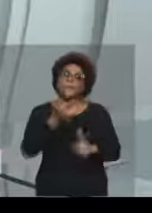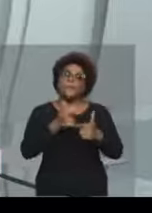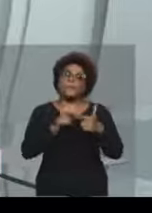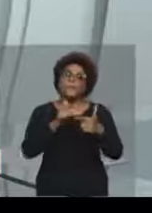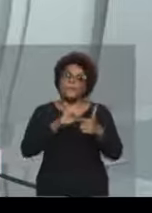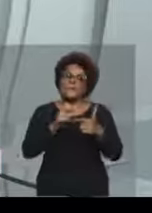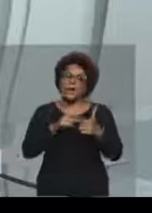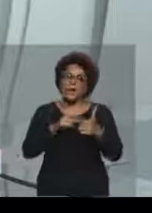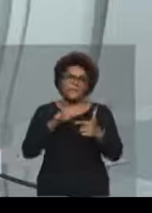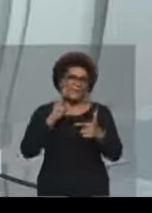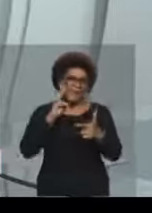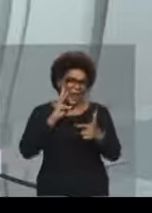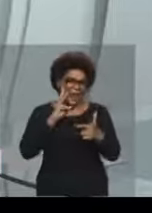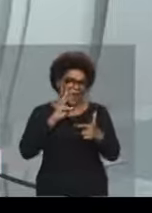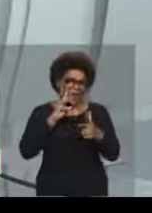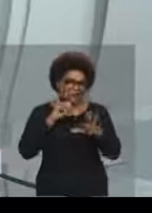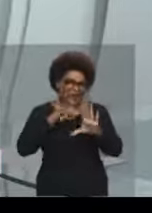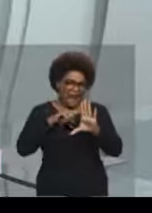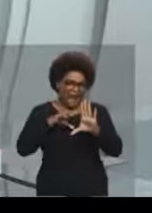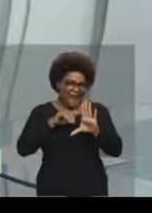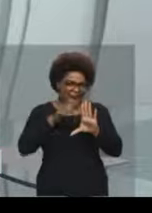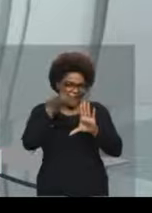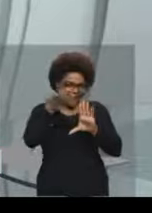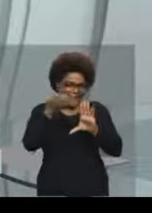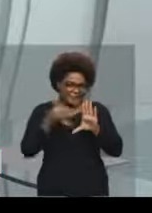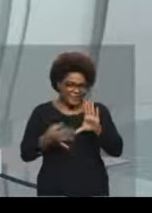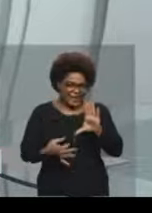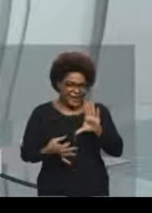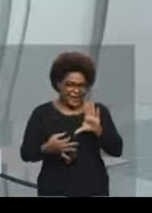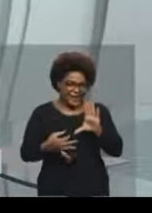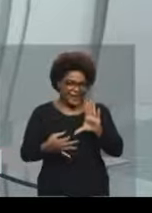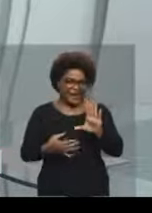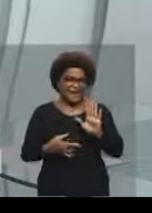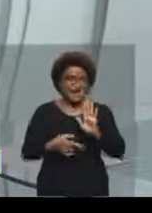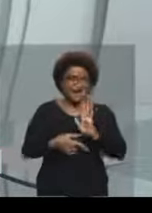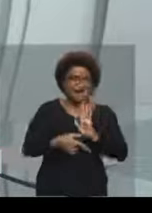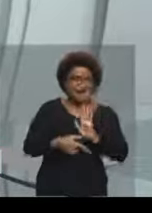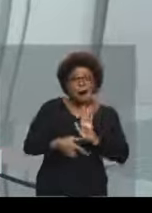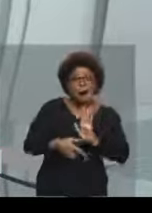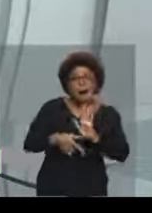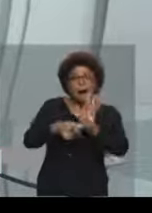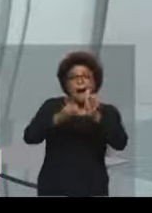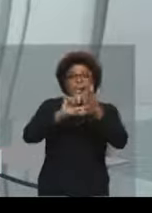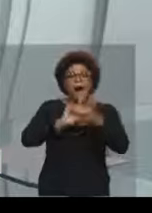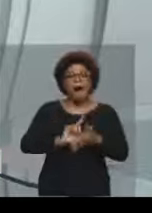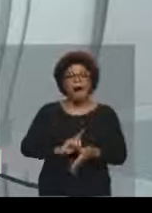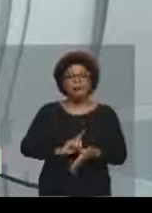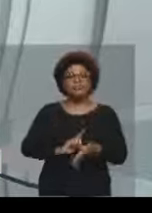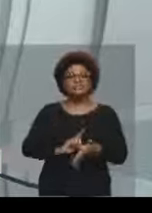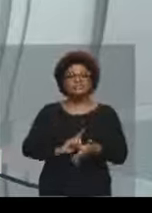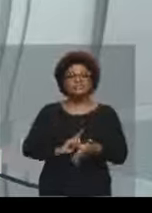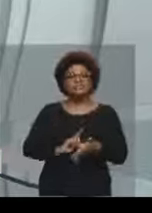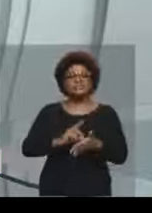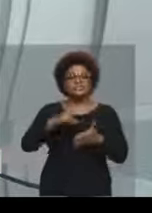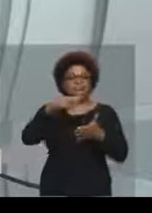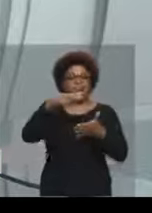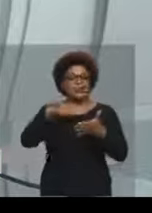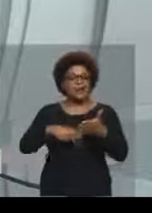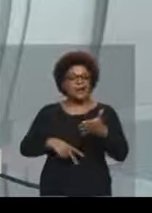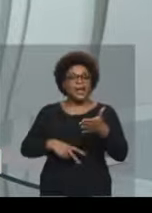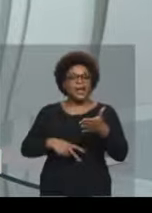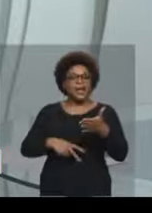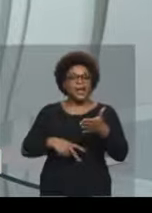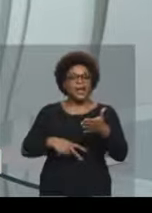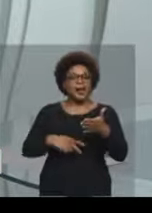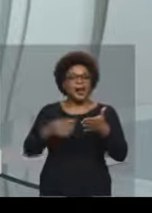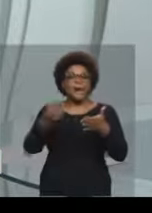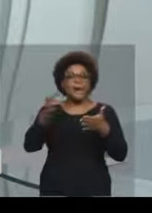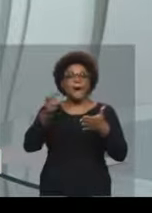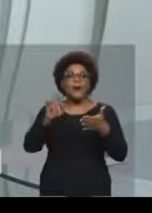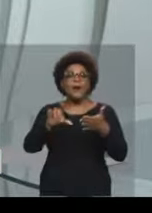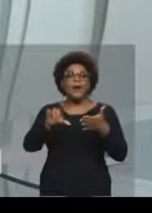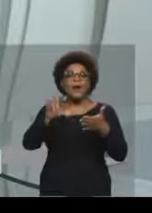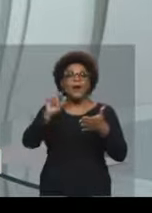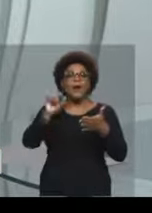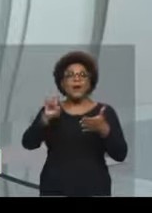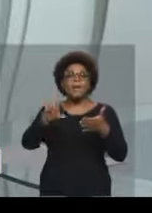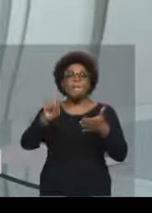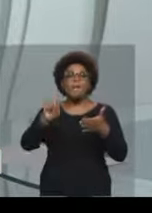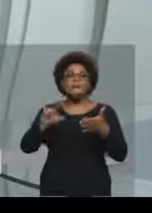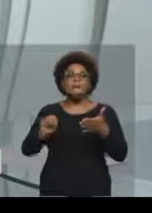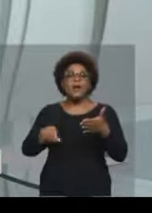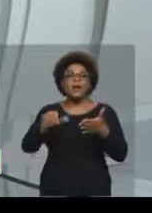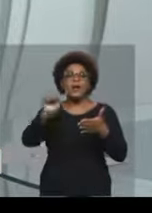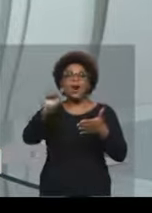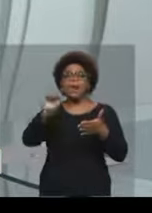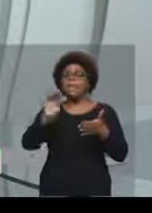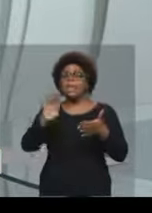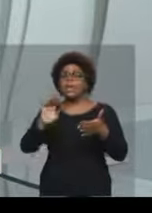de você ir para as alternativas, você já sabe a resposta. Então, ela parte dessa situação, problema,